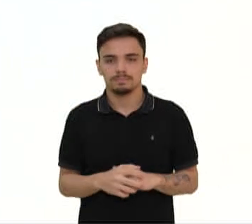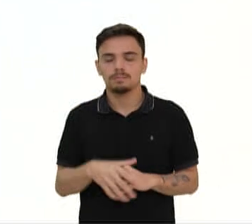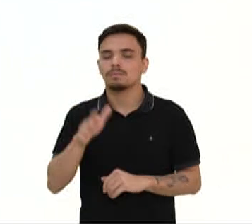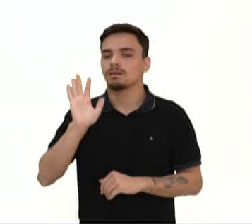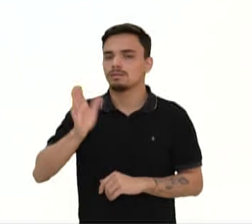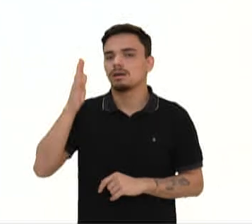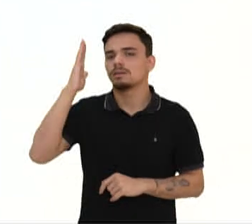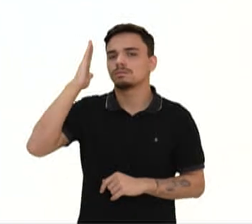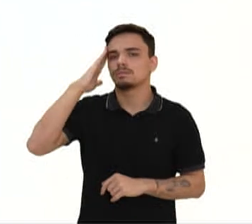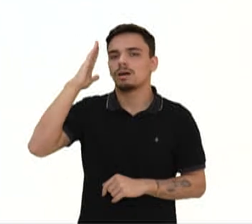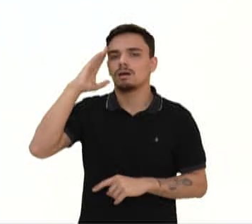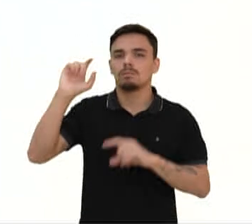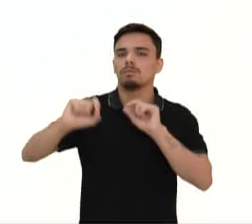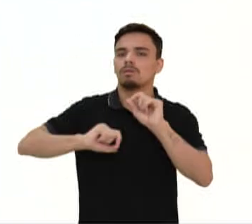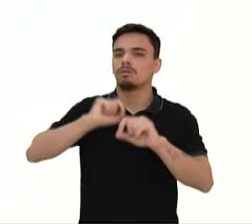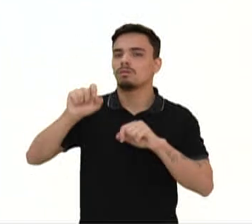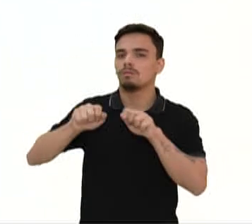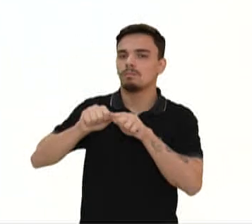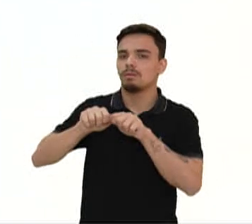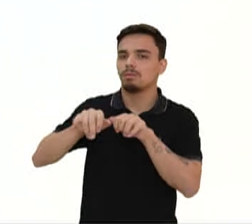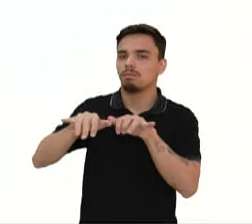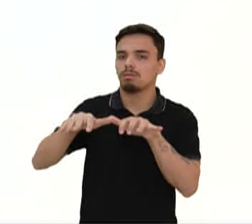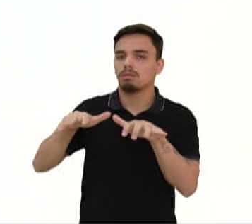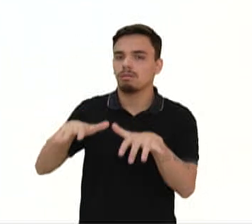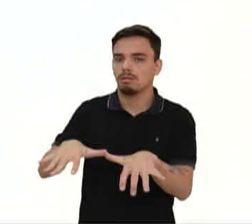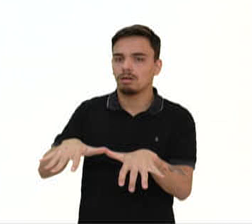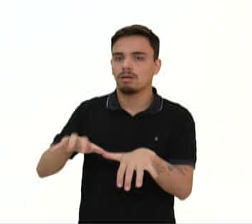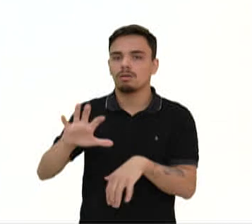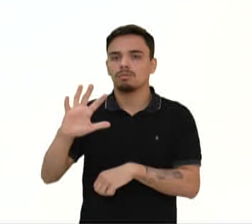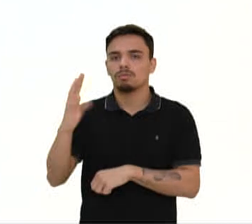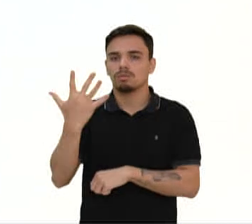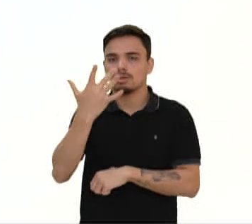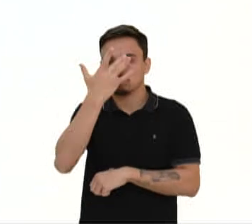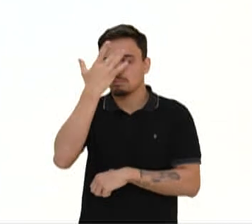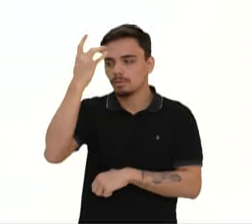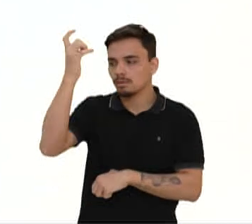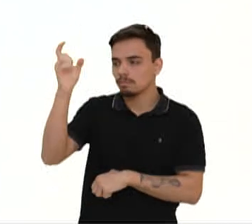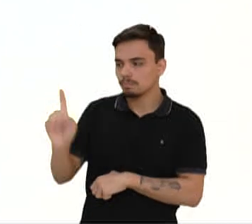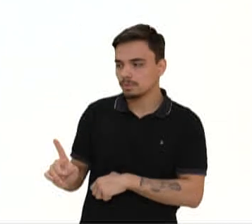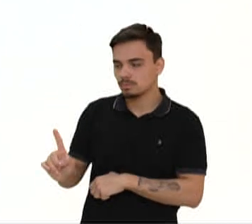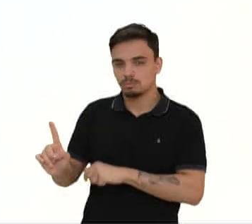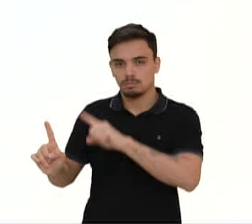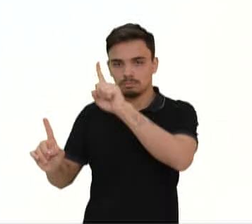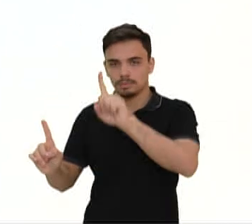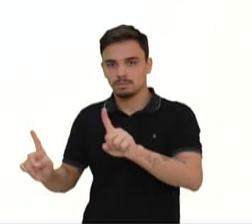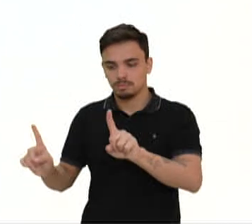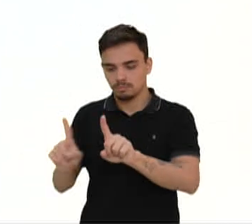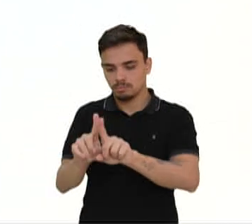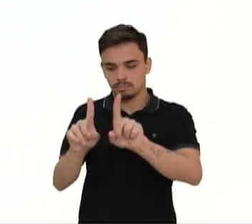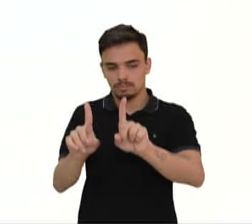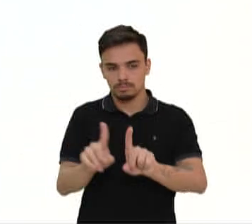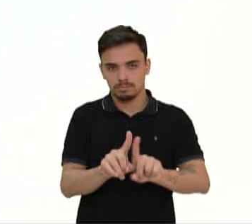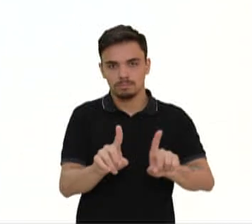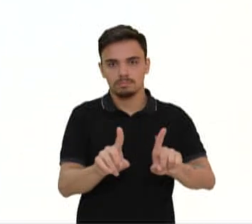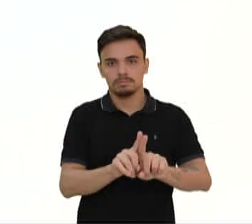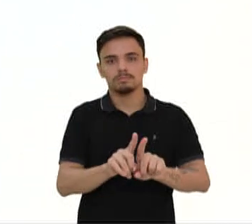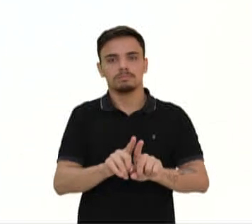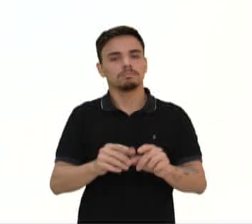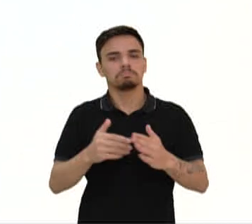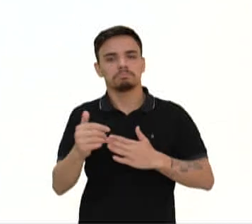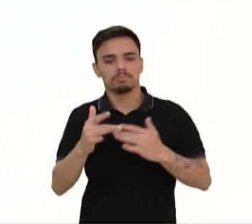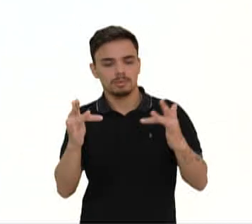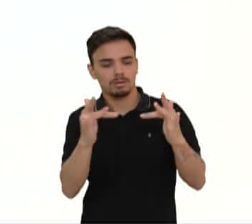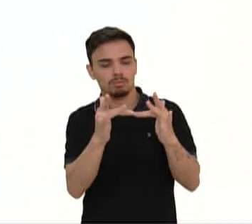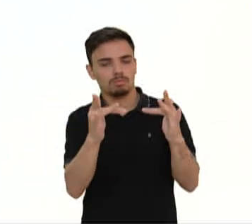já se sabe que a disseminação da doença ocorre de pessoas para pessoas, seja por meio de